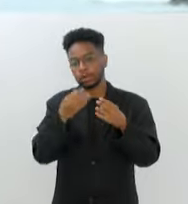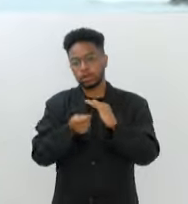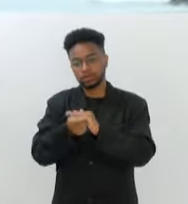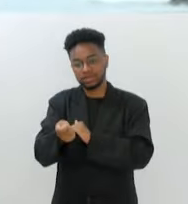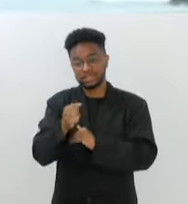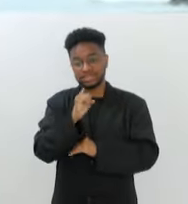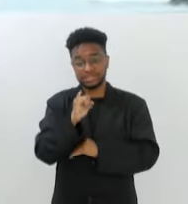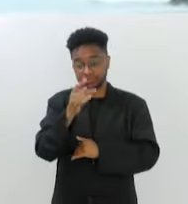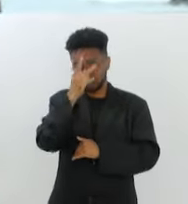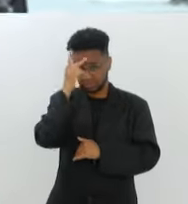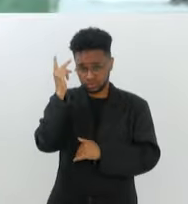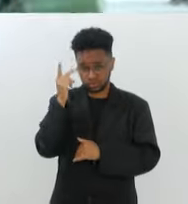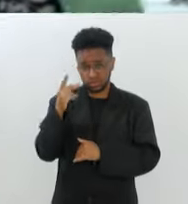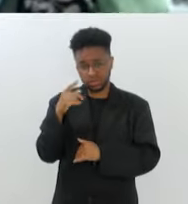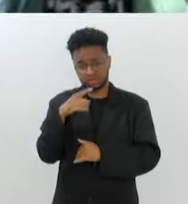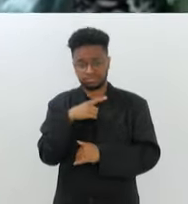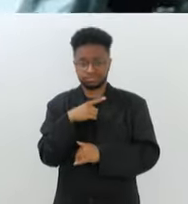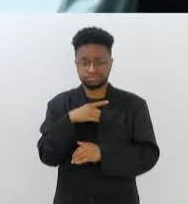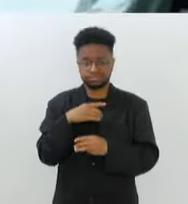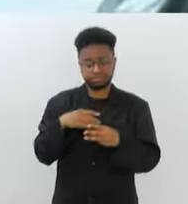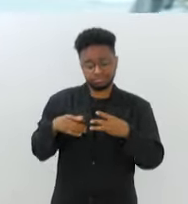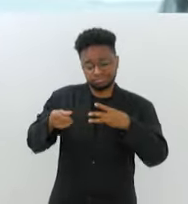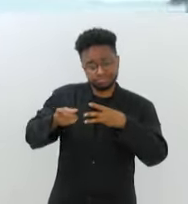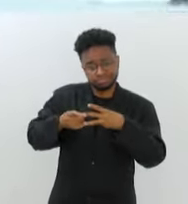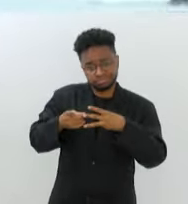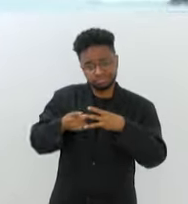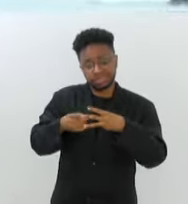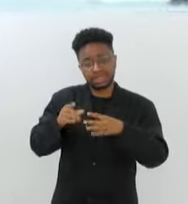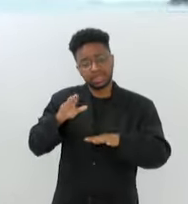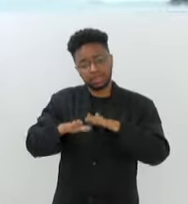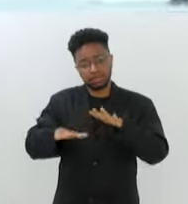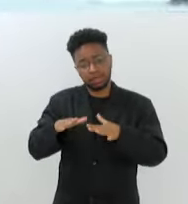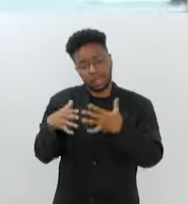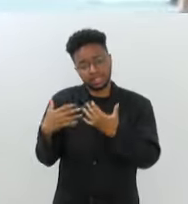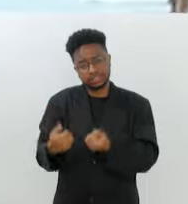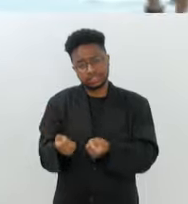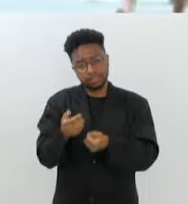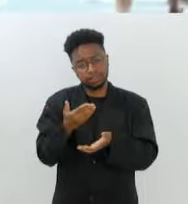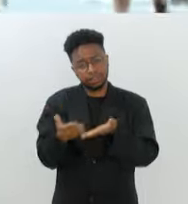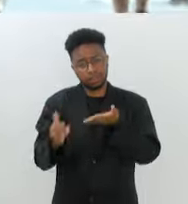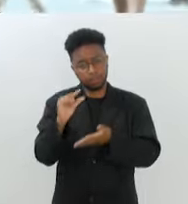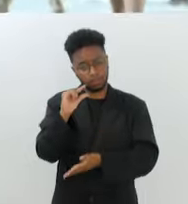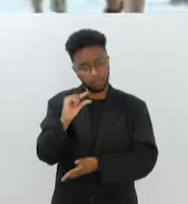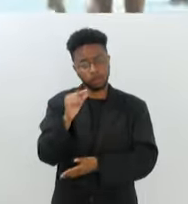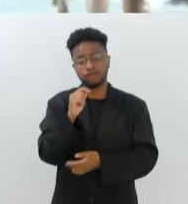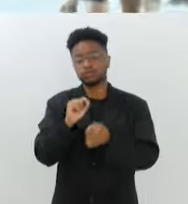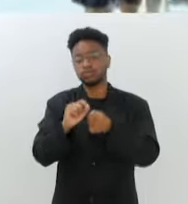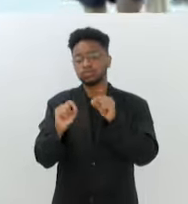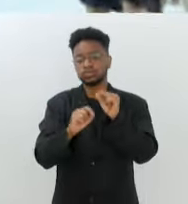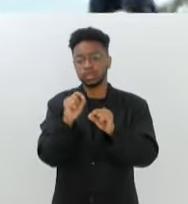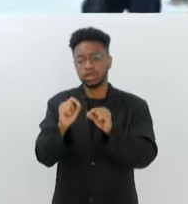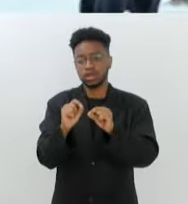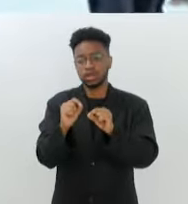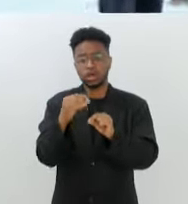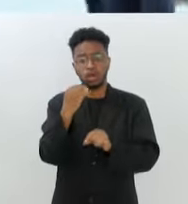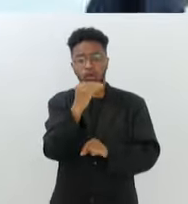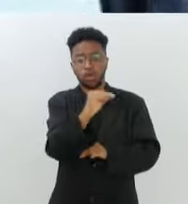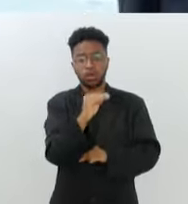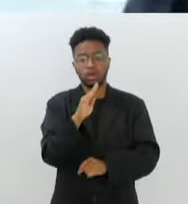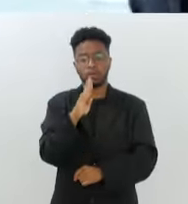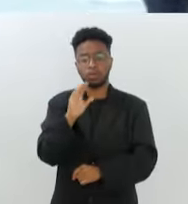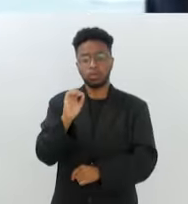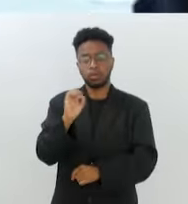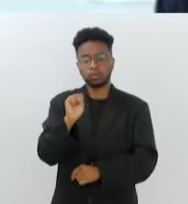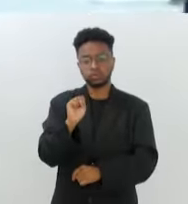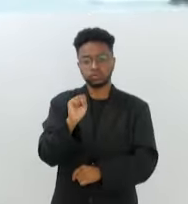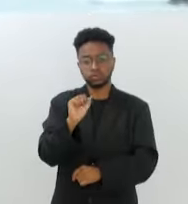mais intermediária, que você tem aí métodos para você... Você aceita perder um pouco mais, o que você faz? Você pega o seu dinheiro e coloca talvez um pouco na bolsa de valores, investe